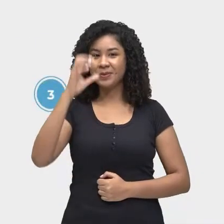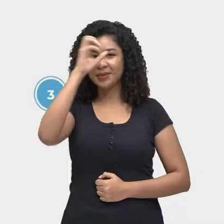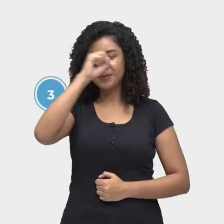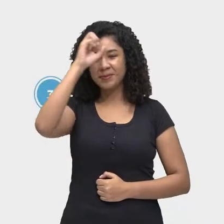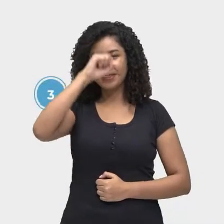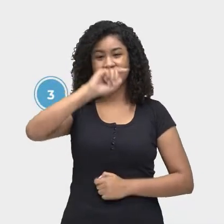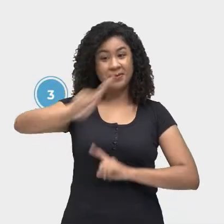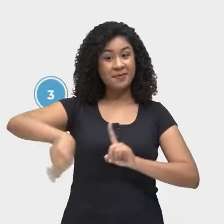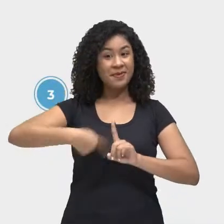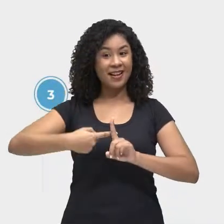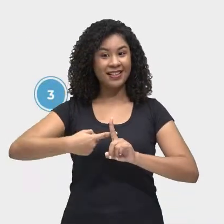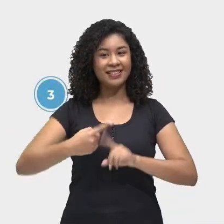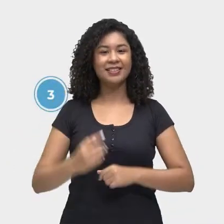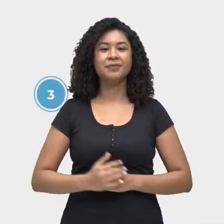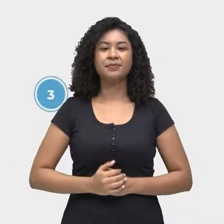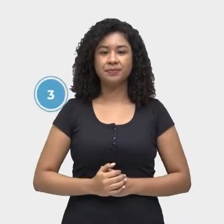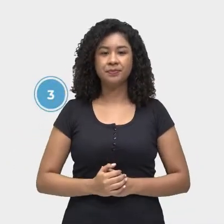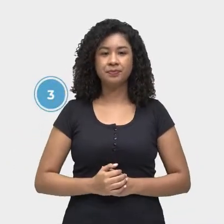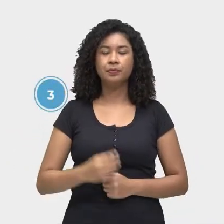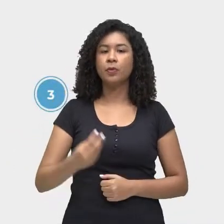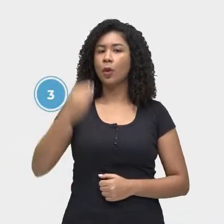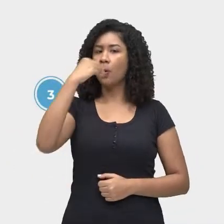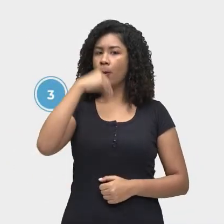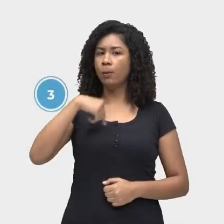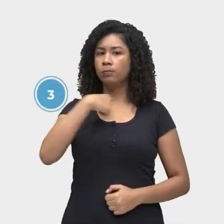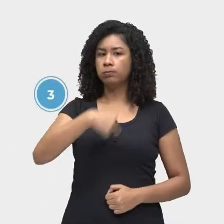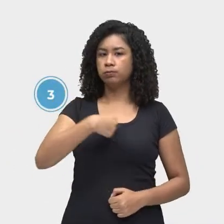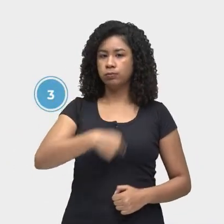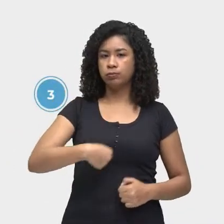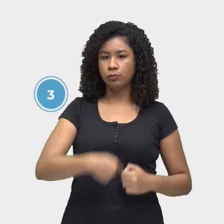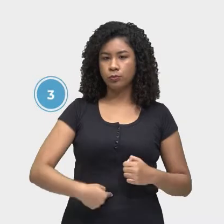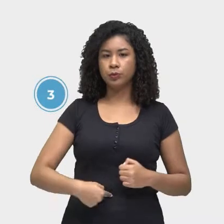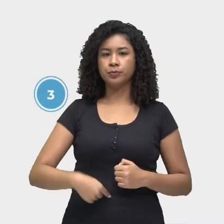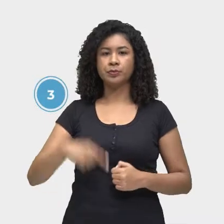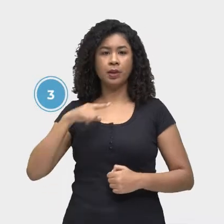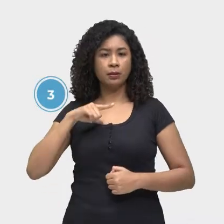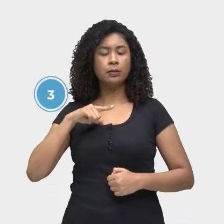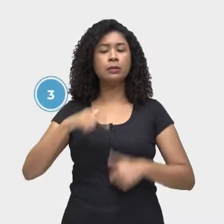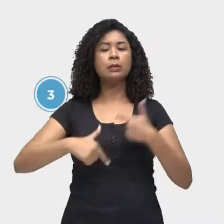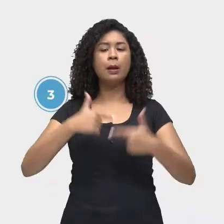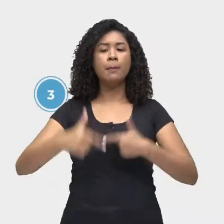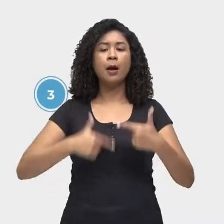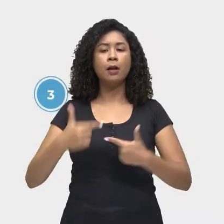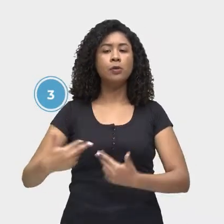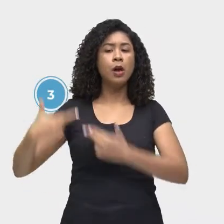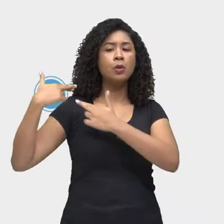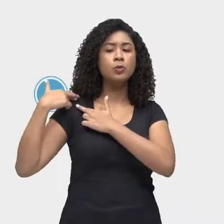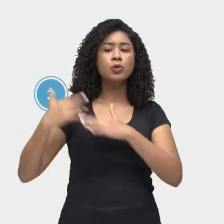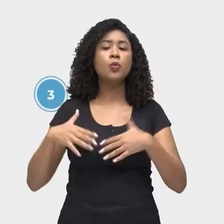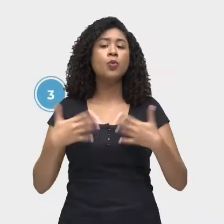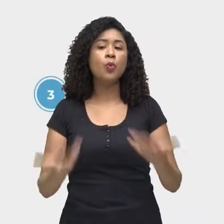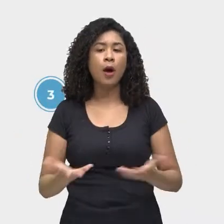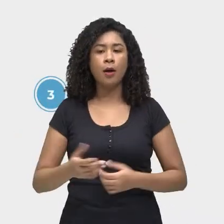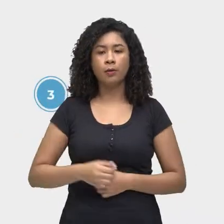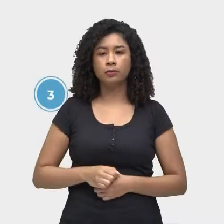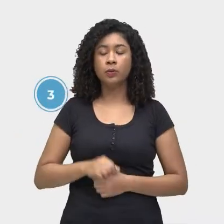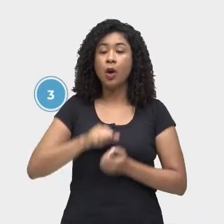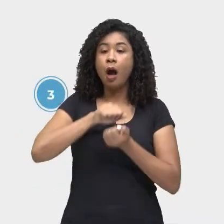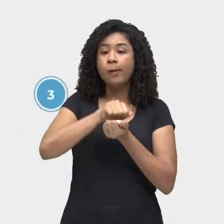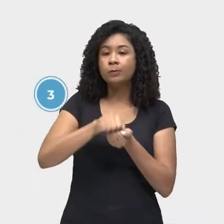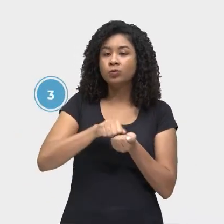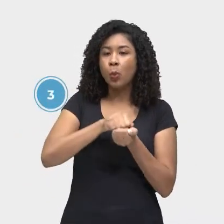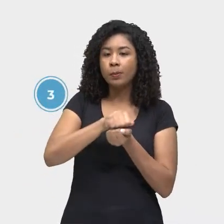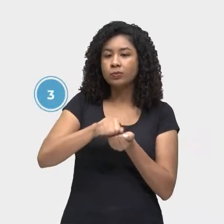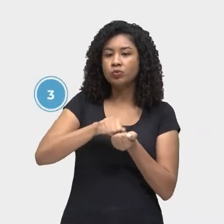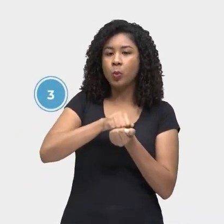sistema digestório tem como função mastigar, deglutir, digerir e